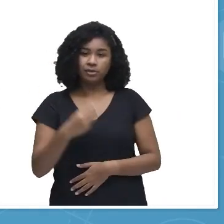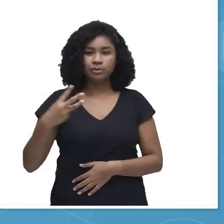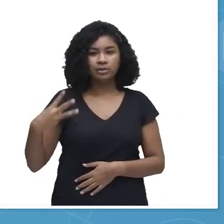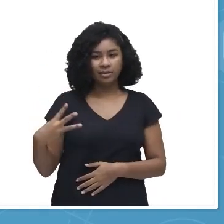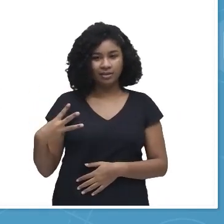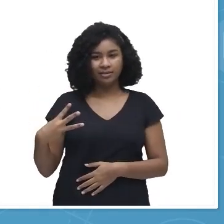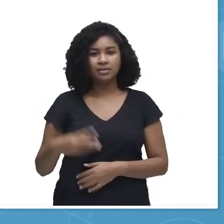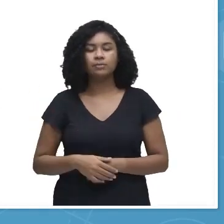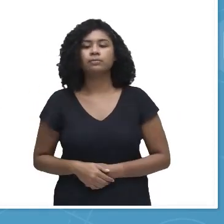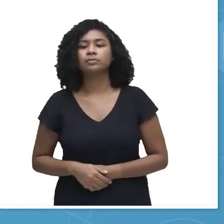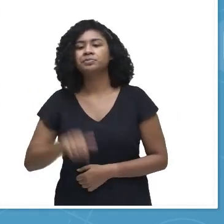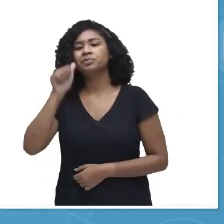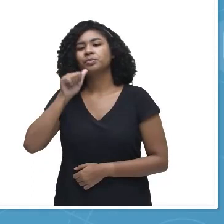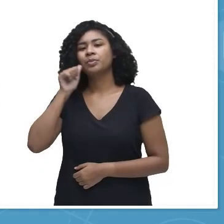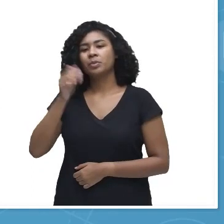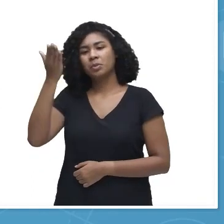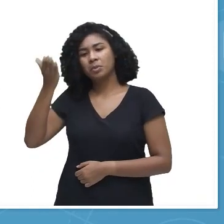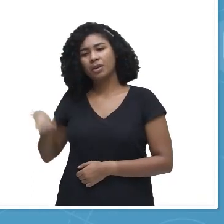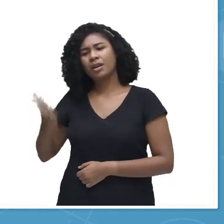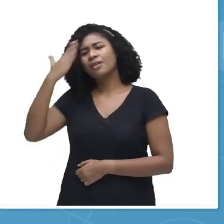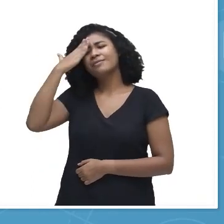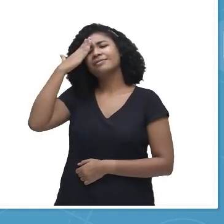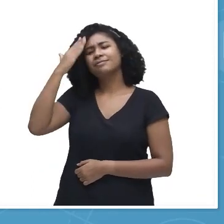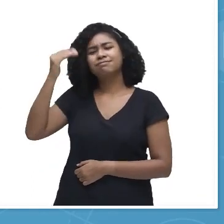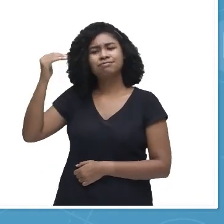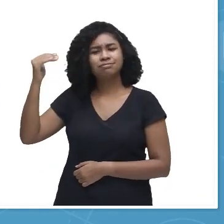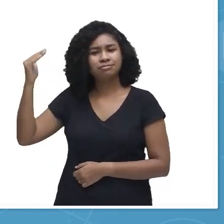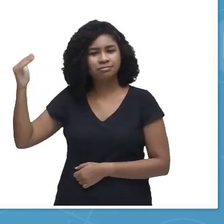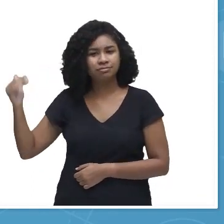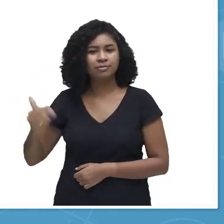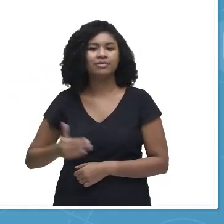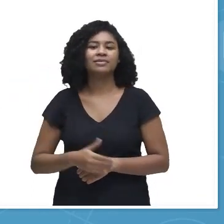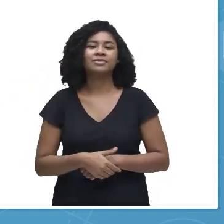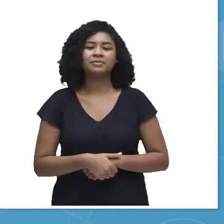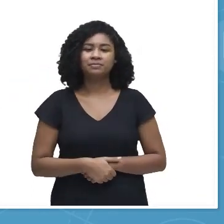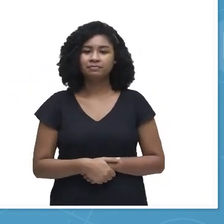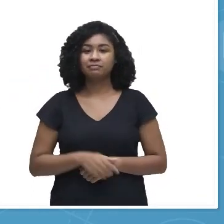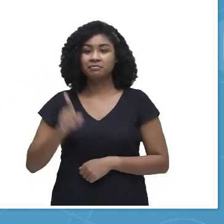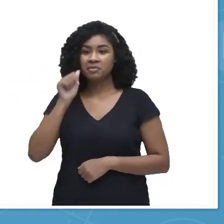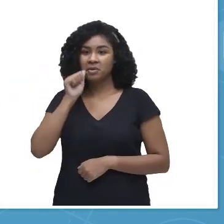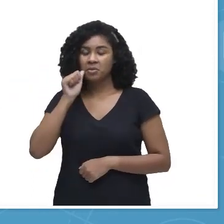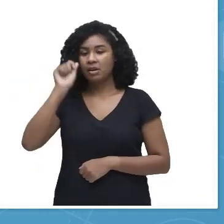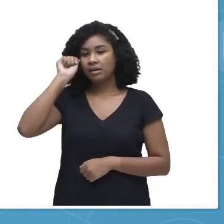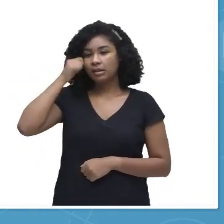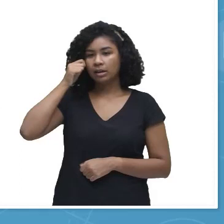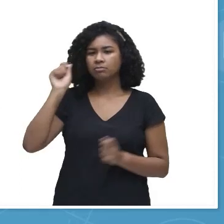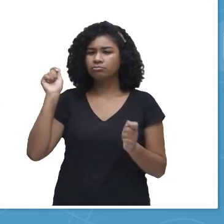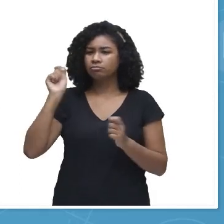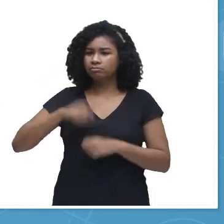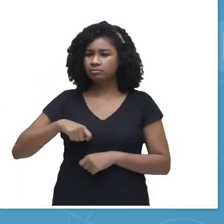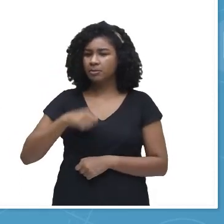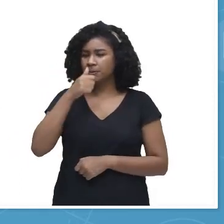considerada por muitos um símbolo de resistência negra à escravidão, por ser mulher e por ser negra.